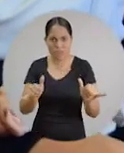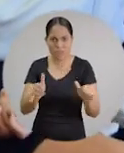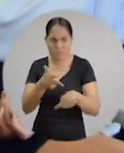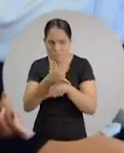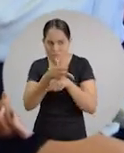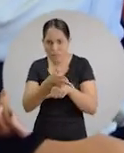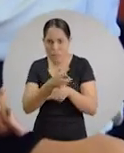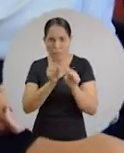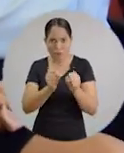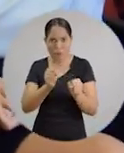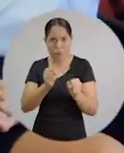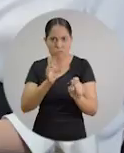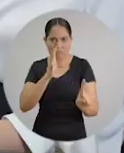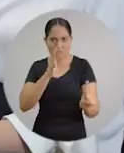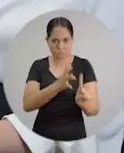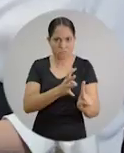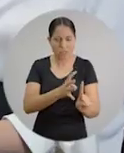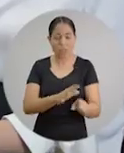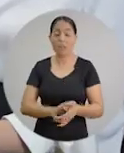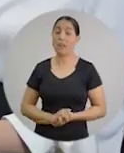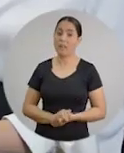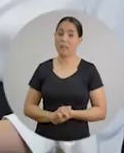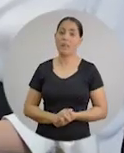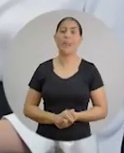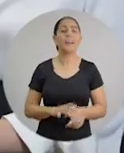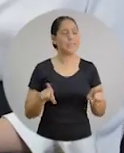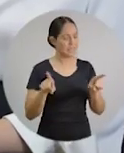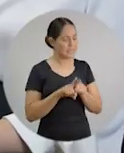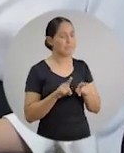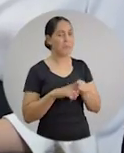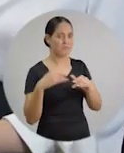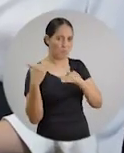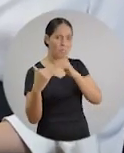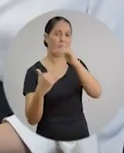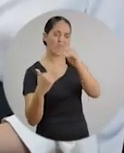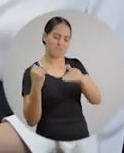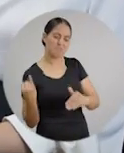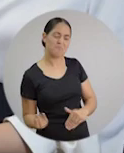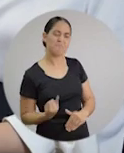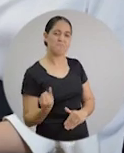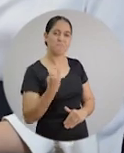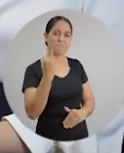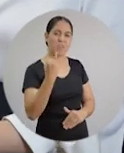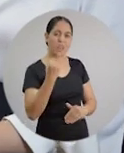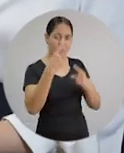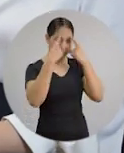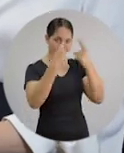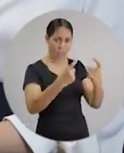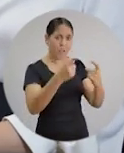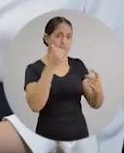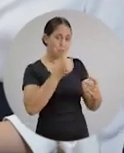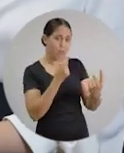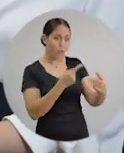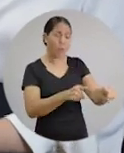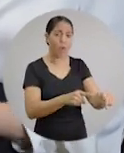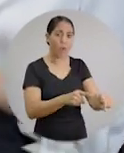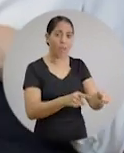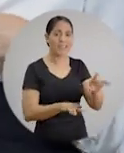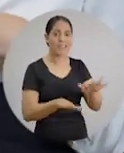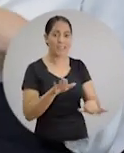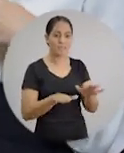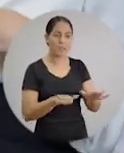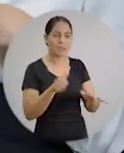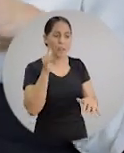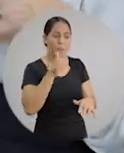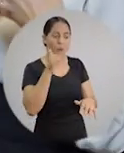ouviu, filmou, ela pode fazer essa denúncia também. Esse também foi um avanço muito importante no combate à violência contra a mulher.